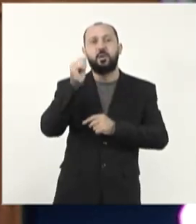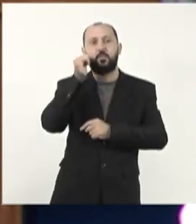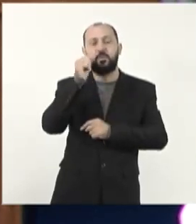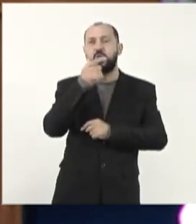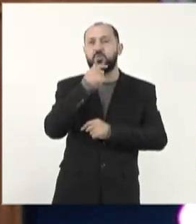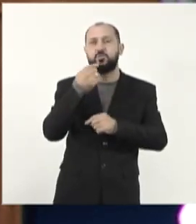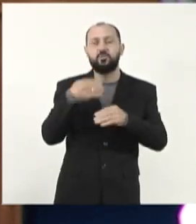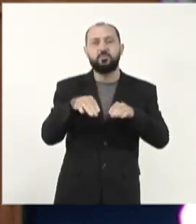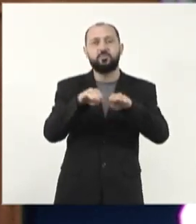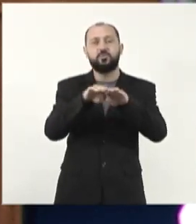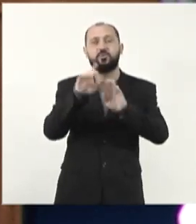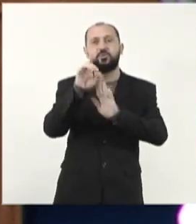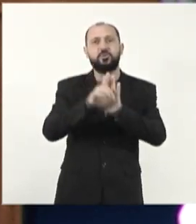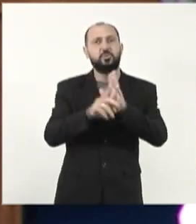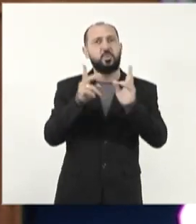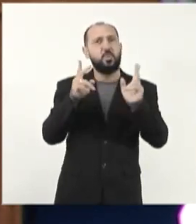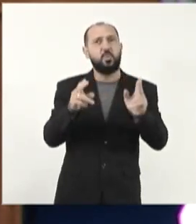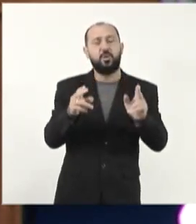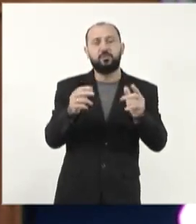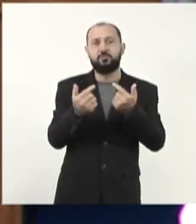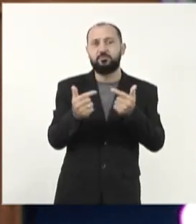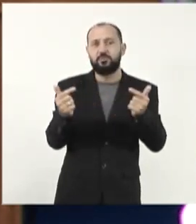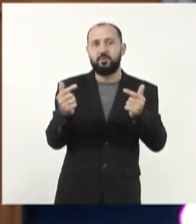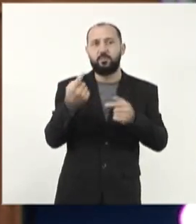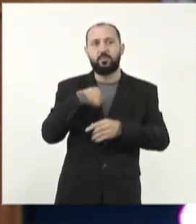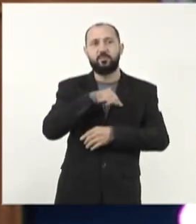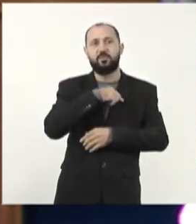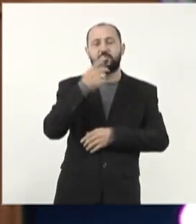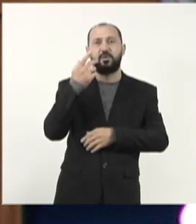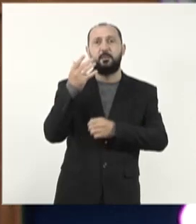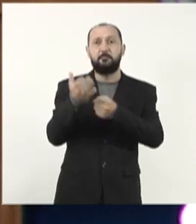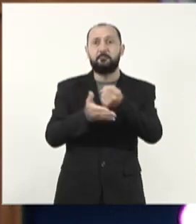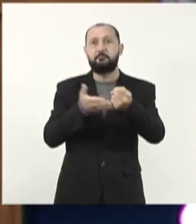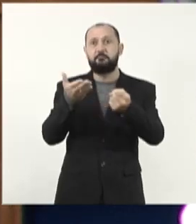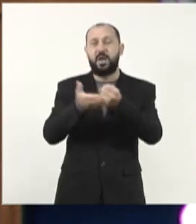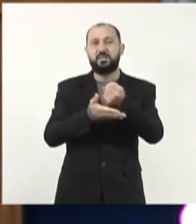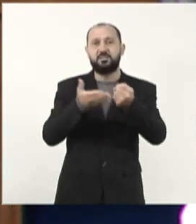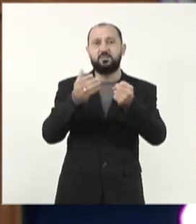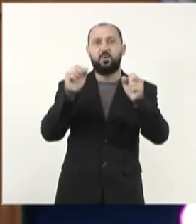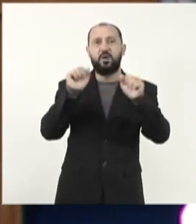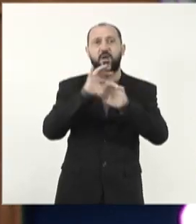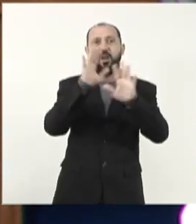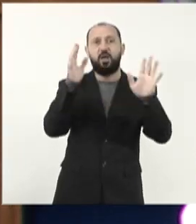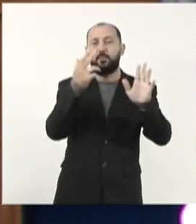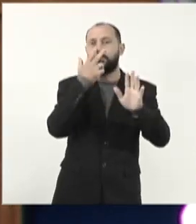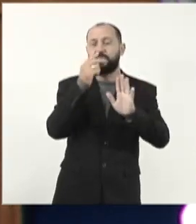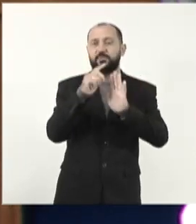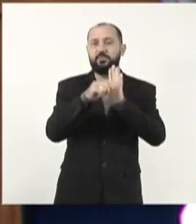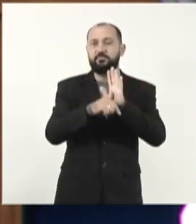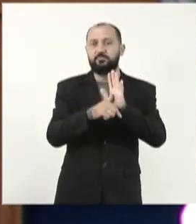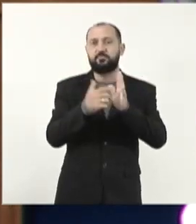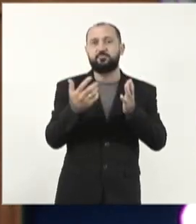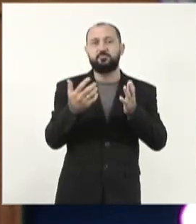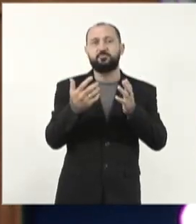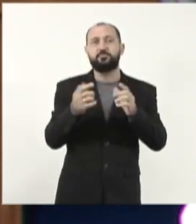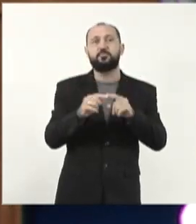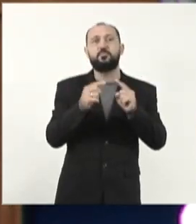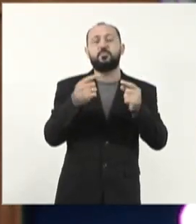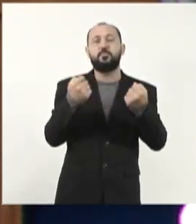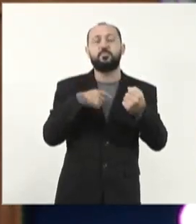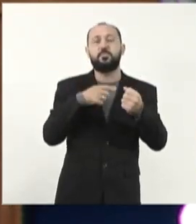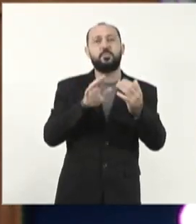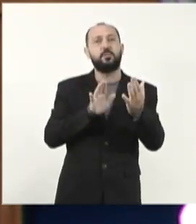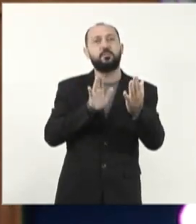e homens têm os mesmos direitos, né? Para nós isso parecia tão básico, tão atrasado esse processo, mas nós vamos ter